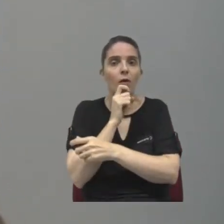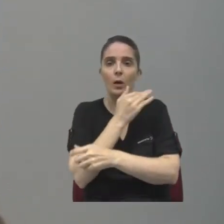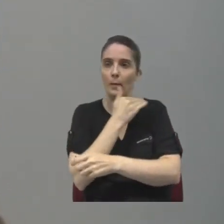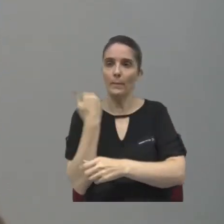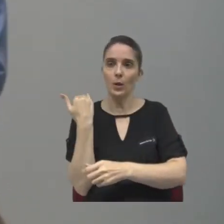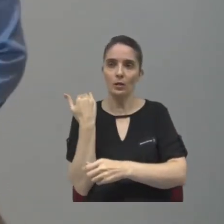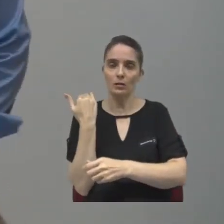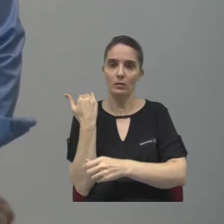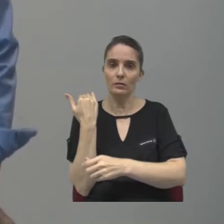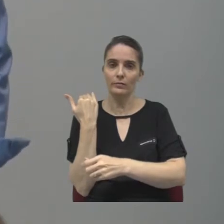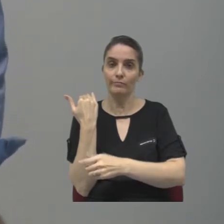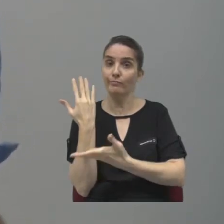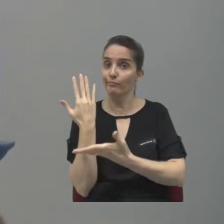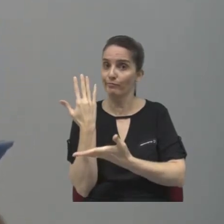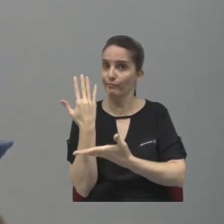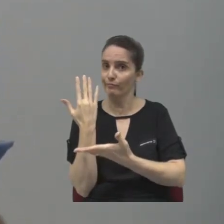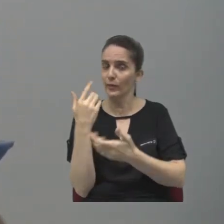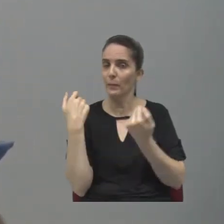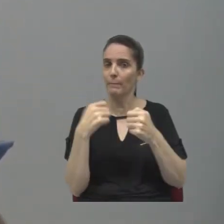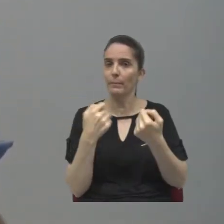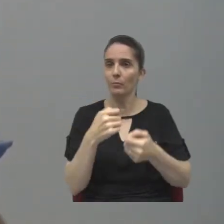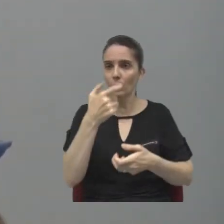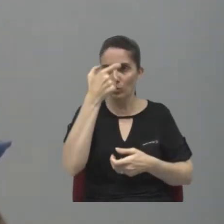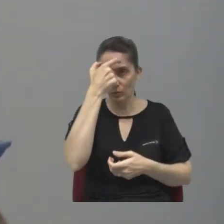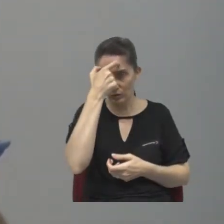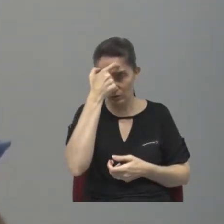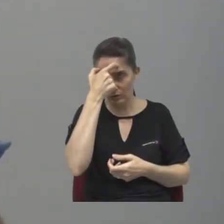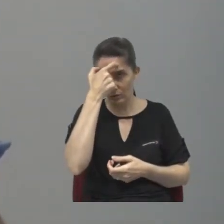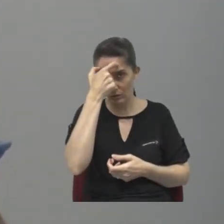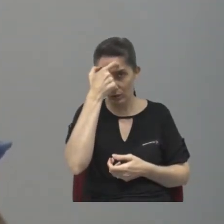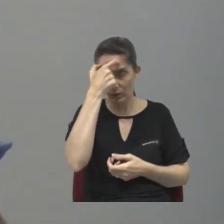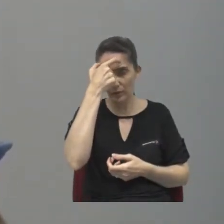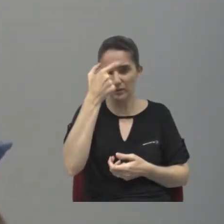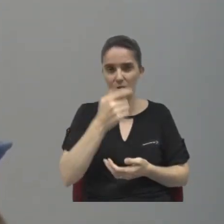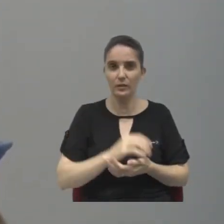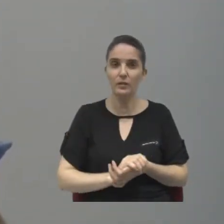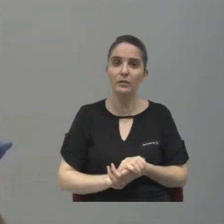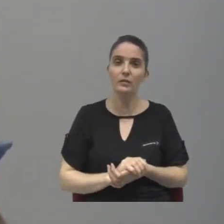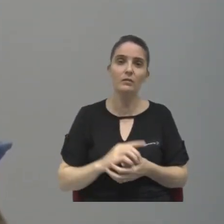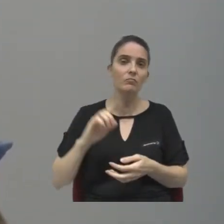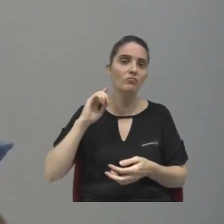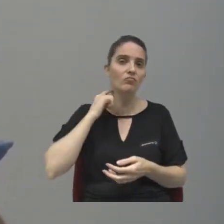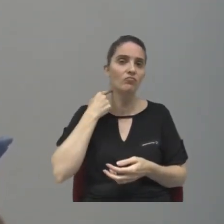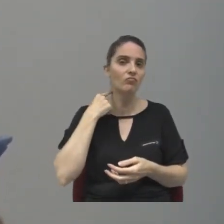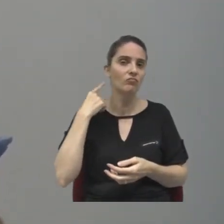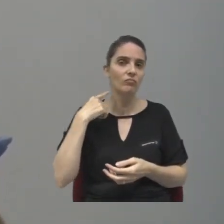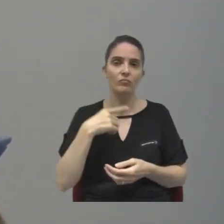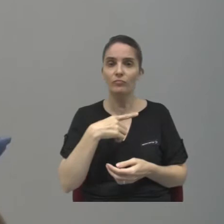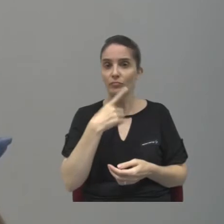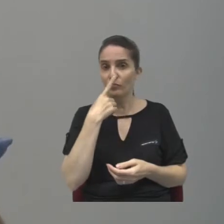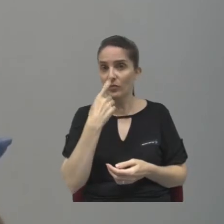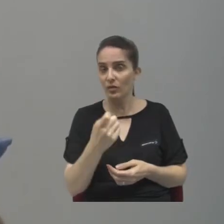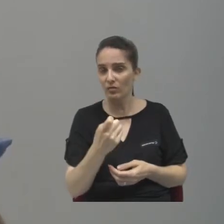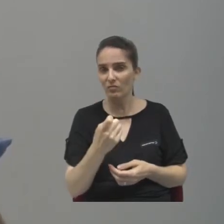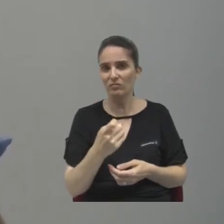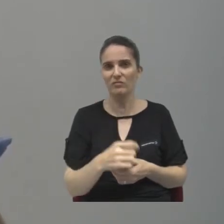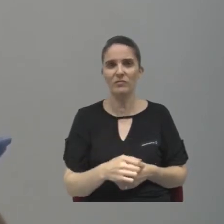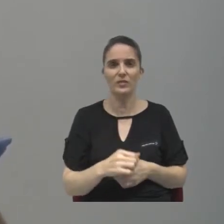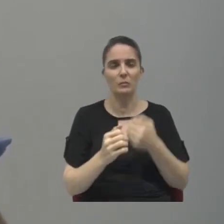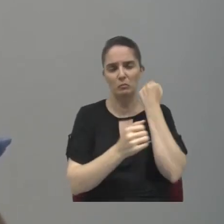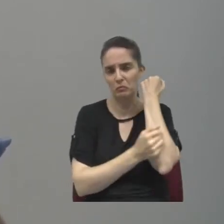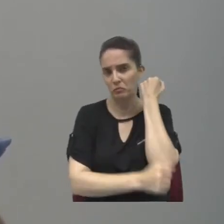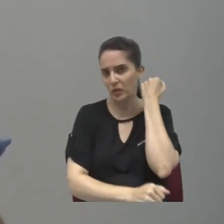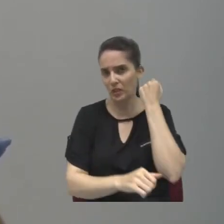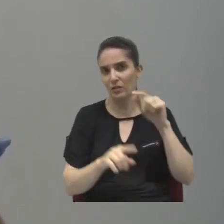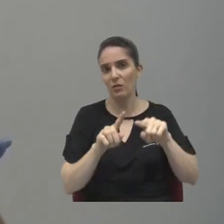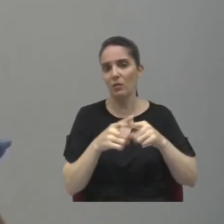que está faltando mais conscientização, não só da parte do lixo, em fezes, mas também da juventude que andou indo lá